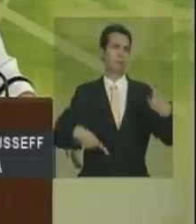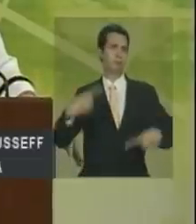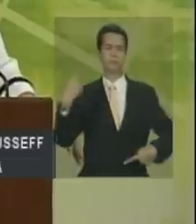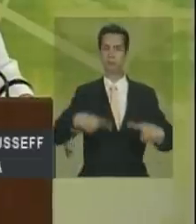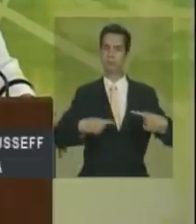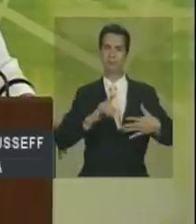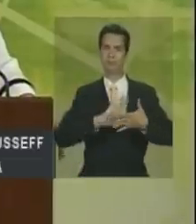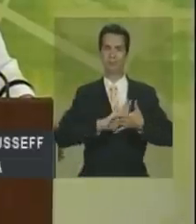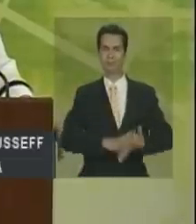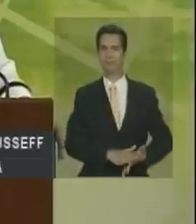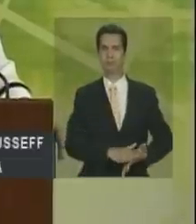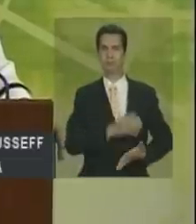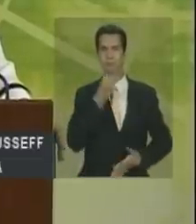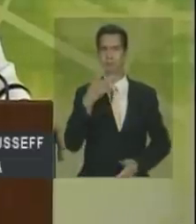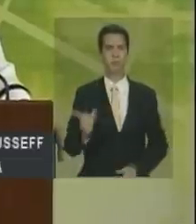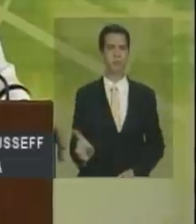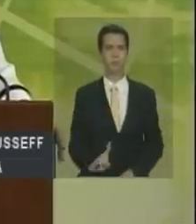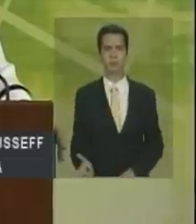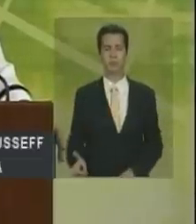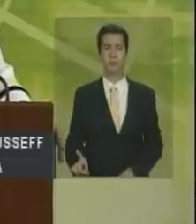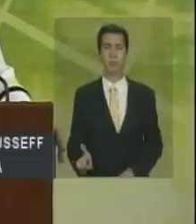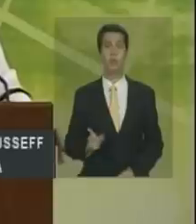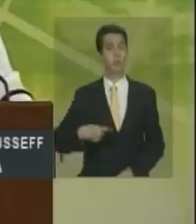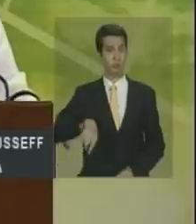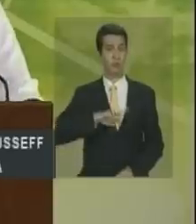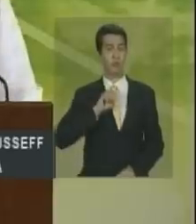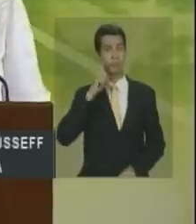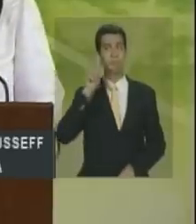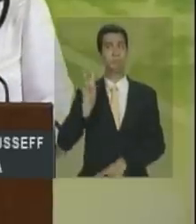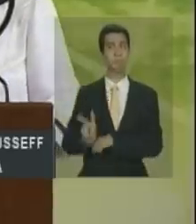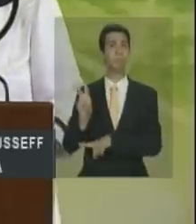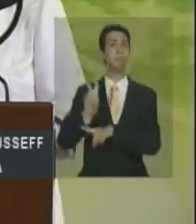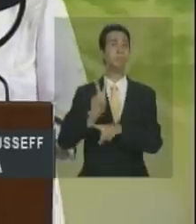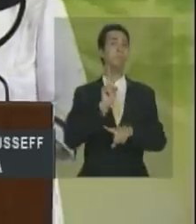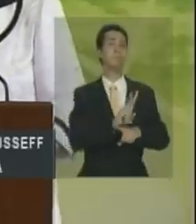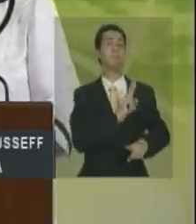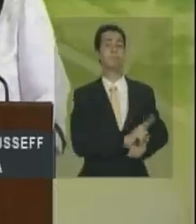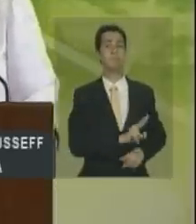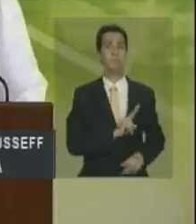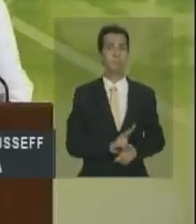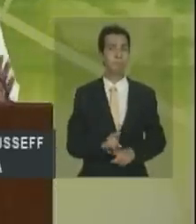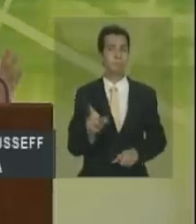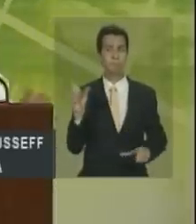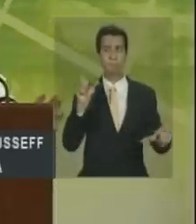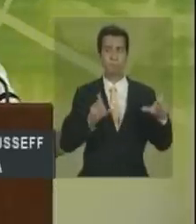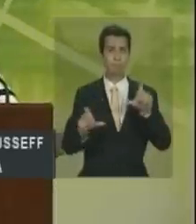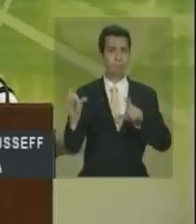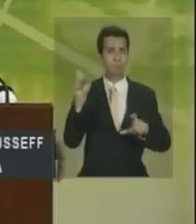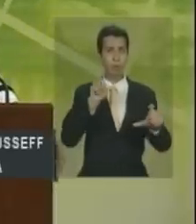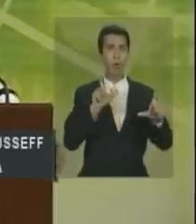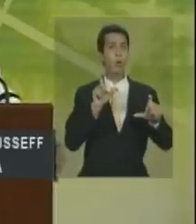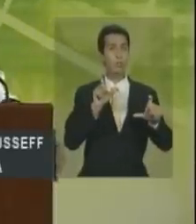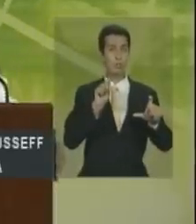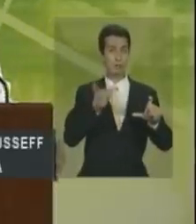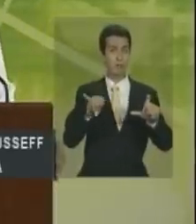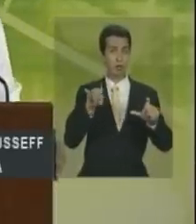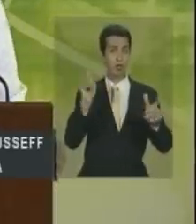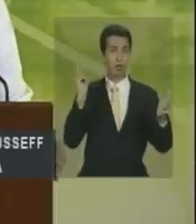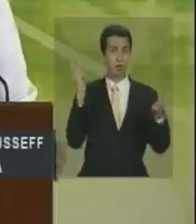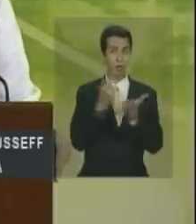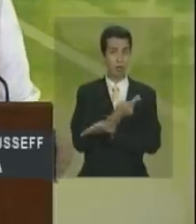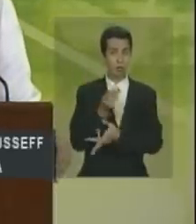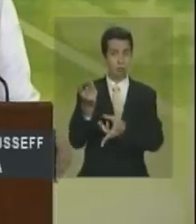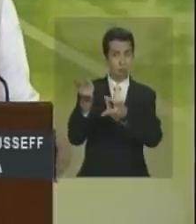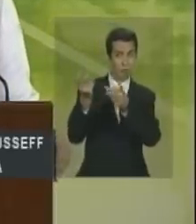Nós estamos atentos a todas essas práticas e vamos agir sempre dentro dos limites